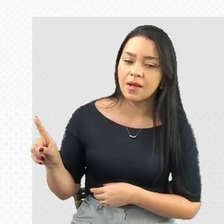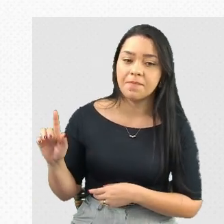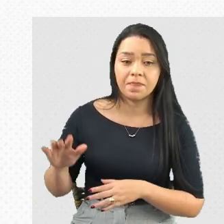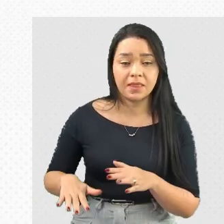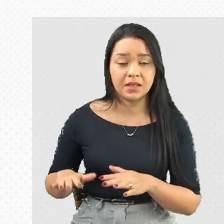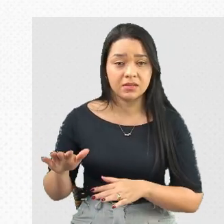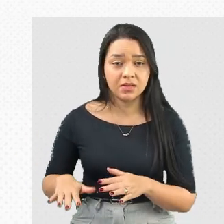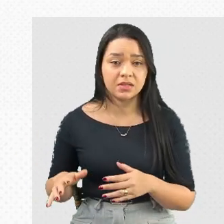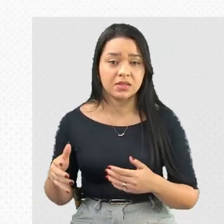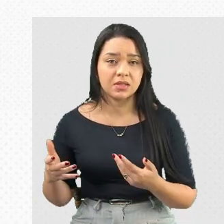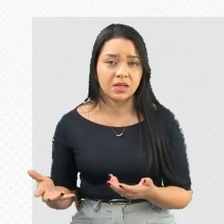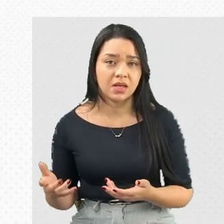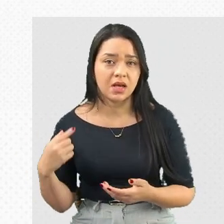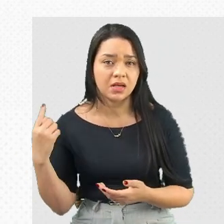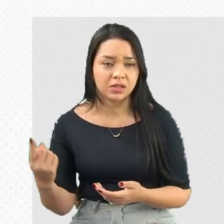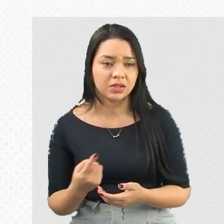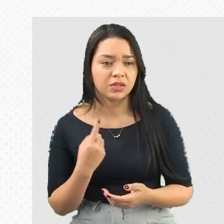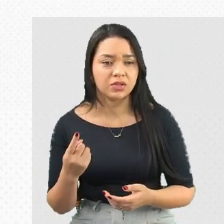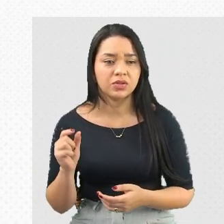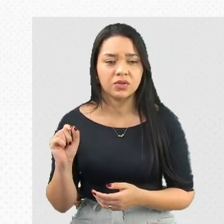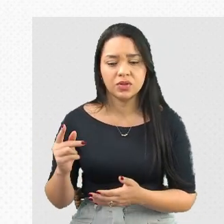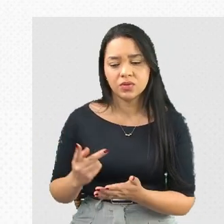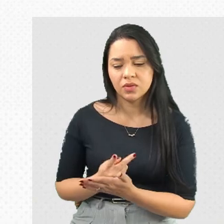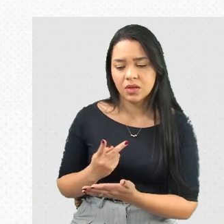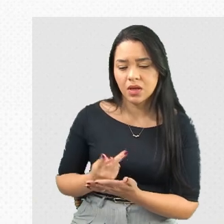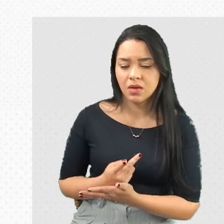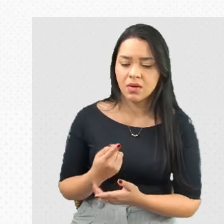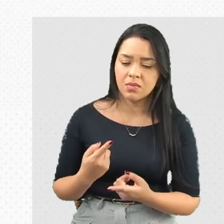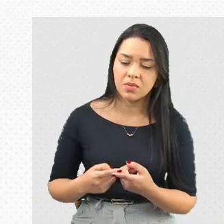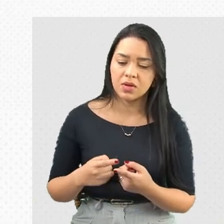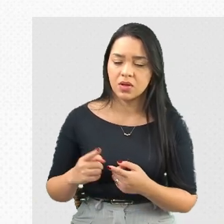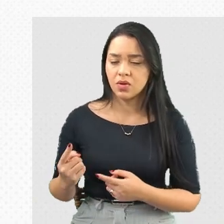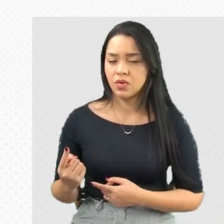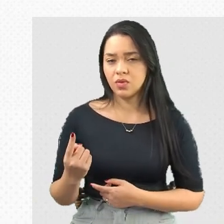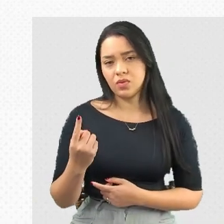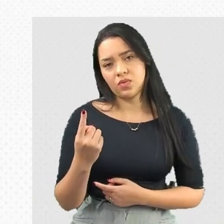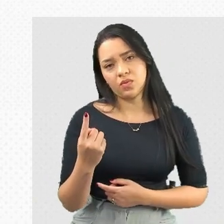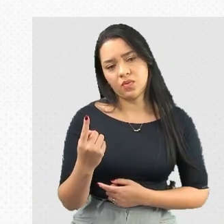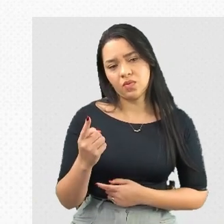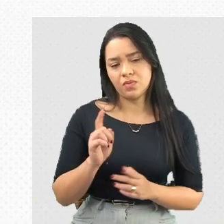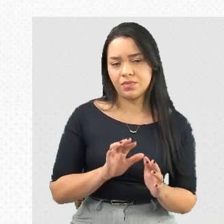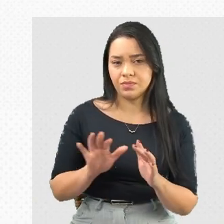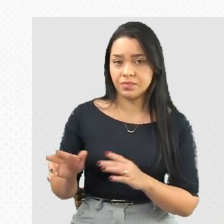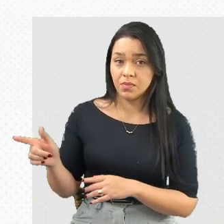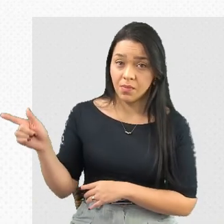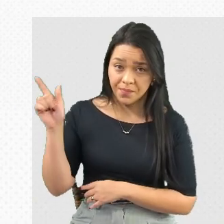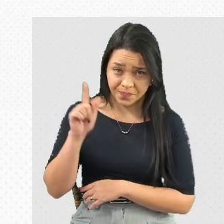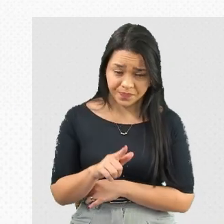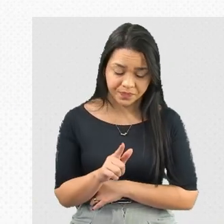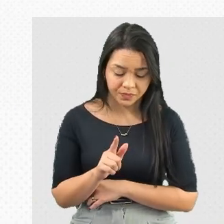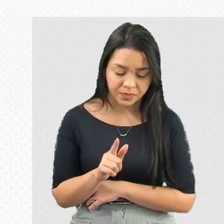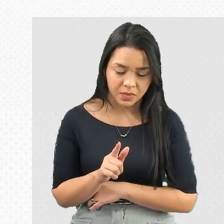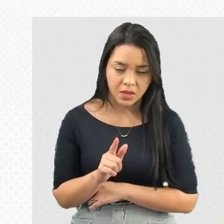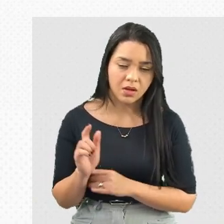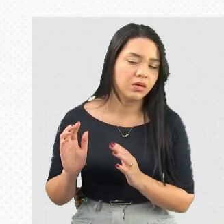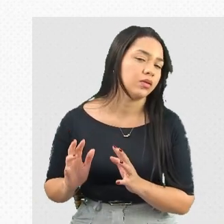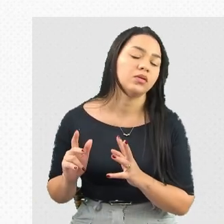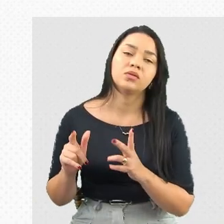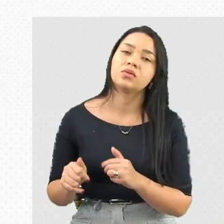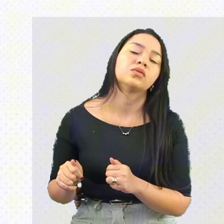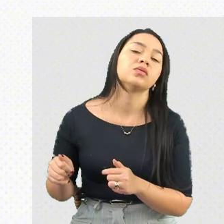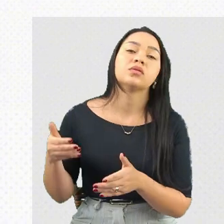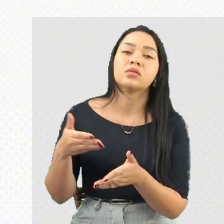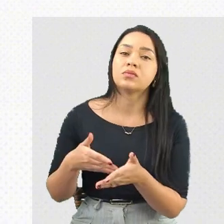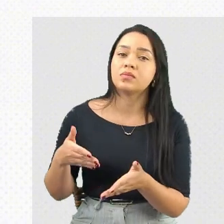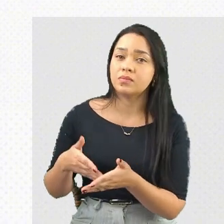vezes a gente incorre no erro de achar que porque um migrante venceu todos os obstáculos